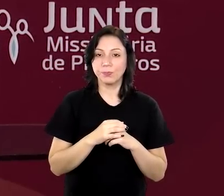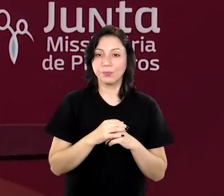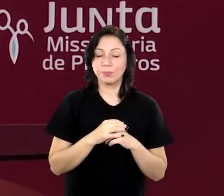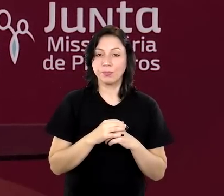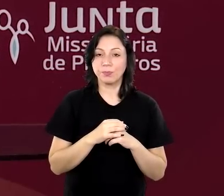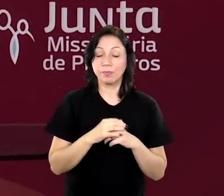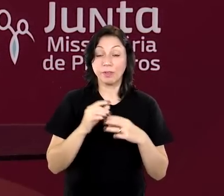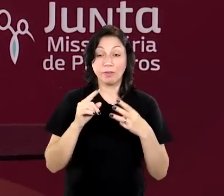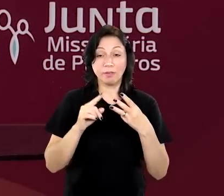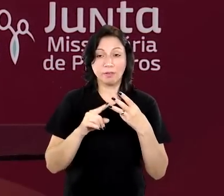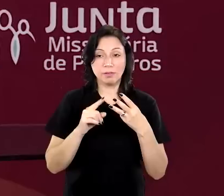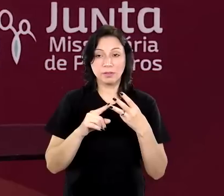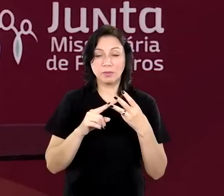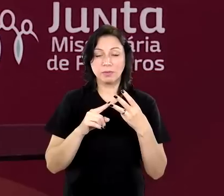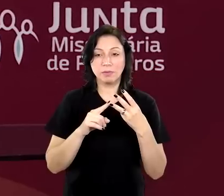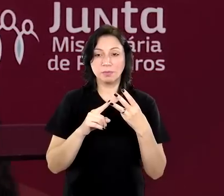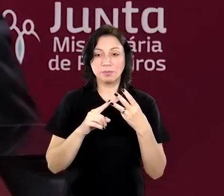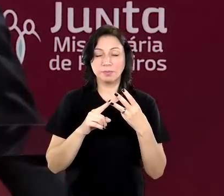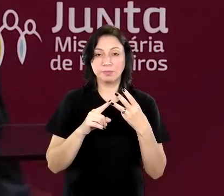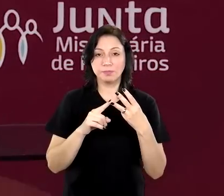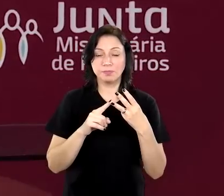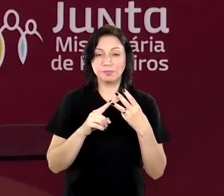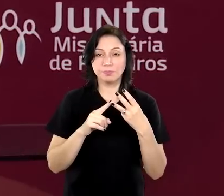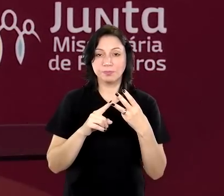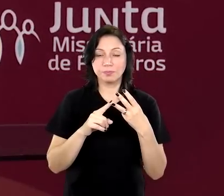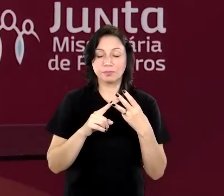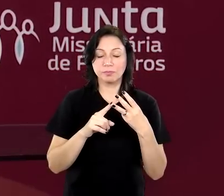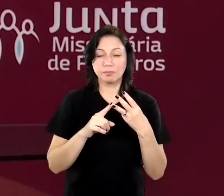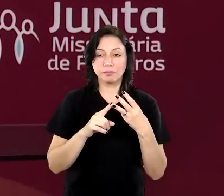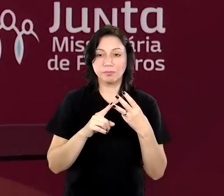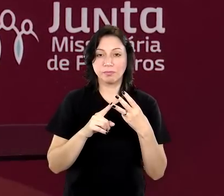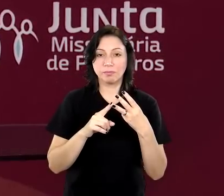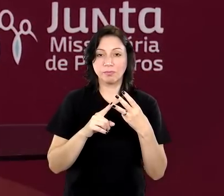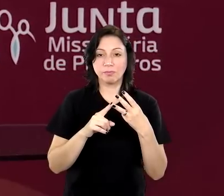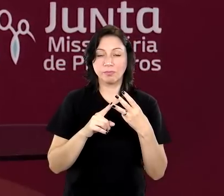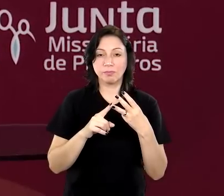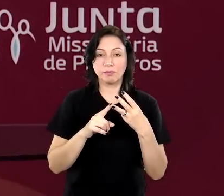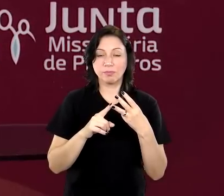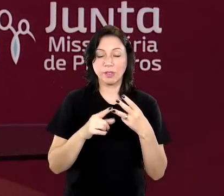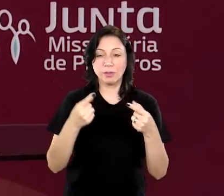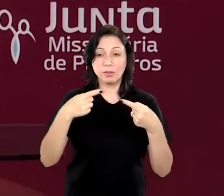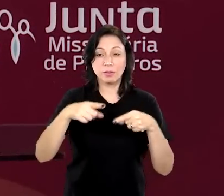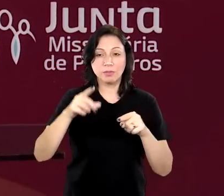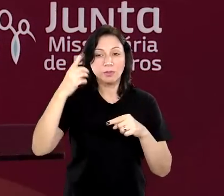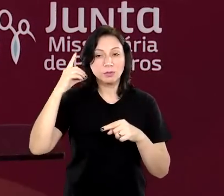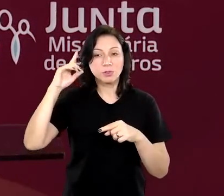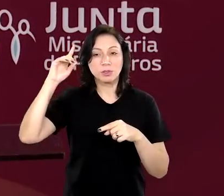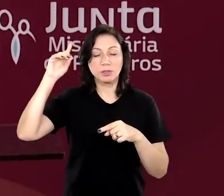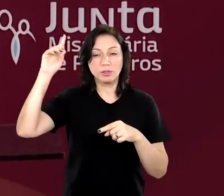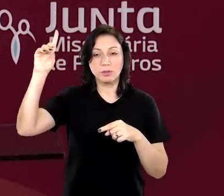Mas em terceiro lugar, todo desafio de Deus é encarado com temor